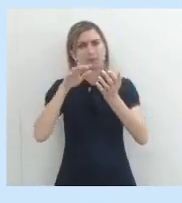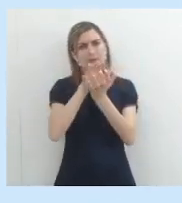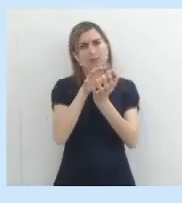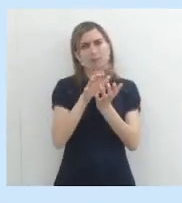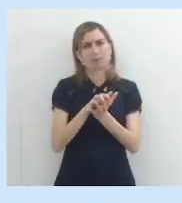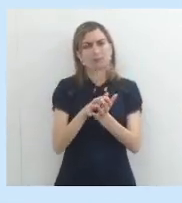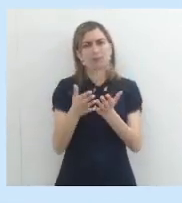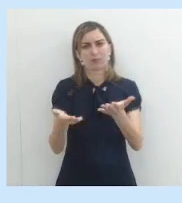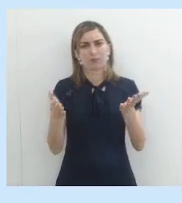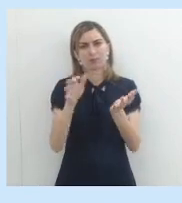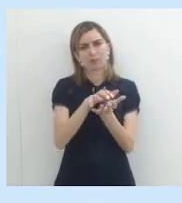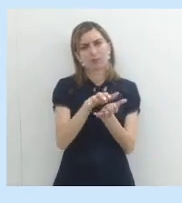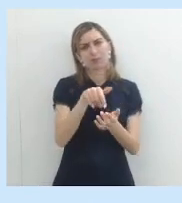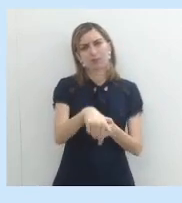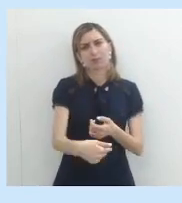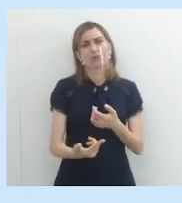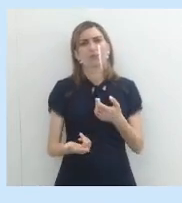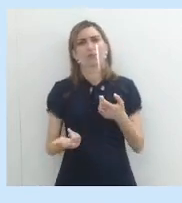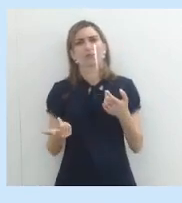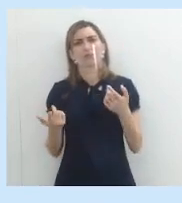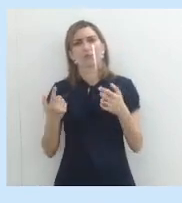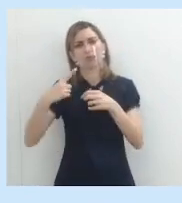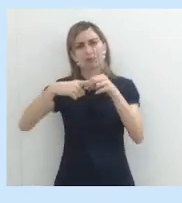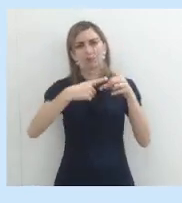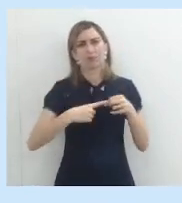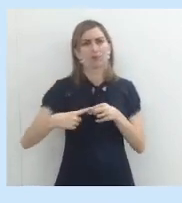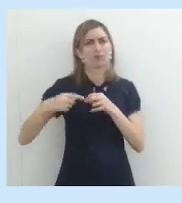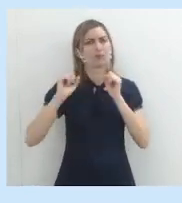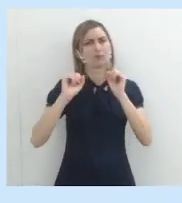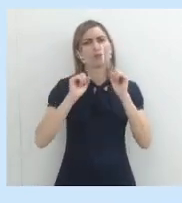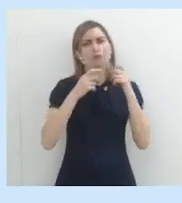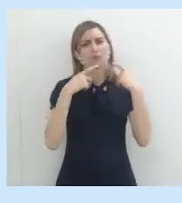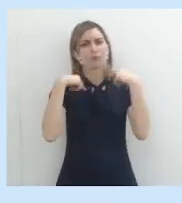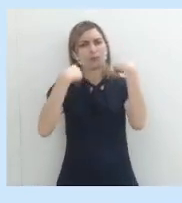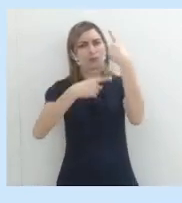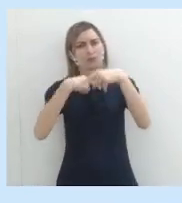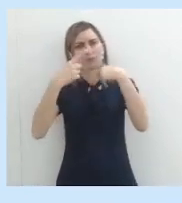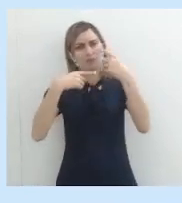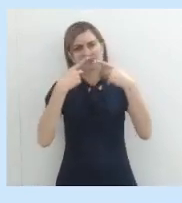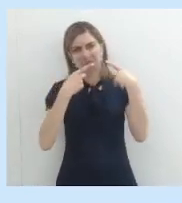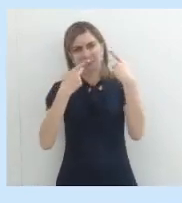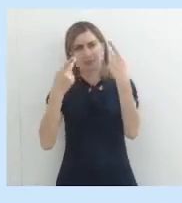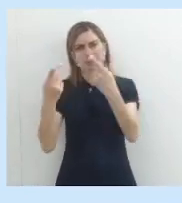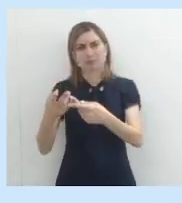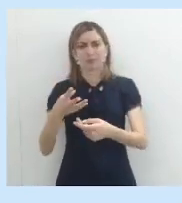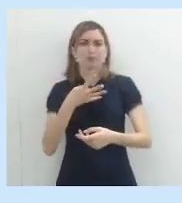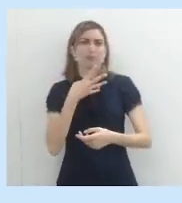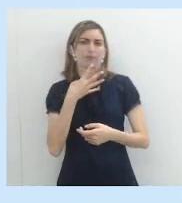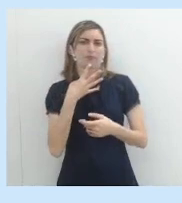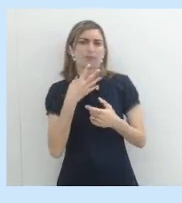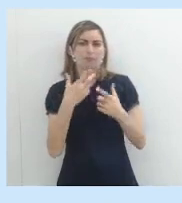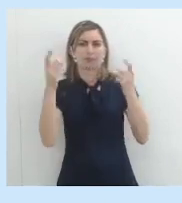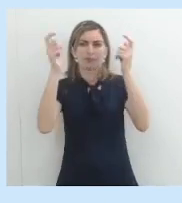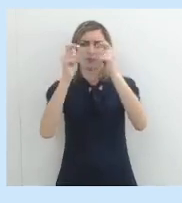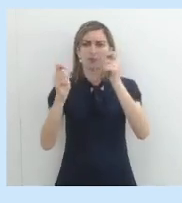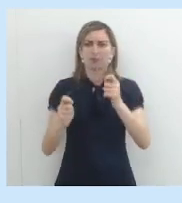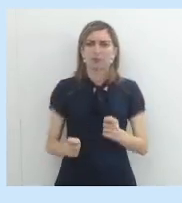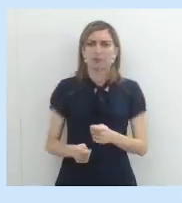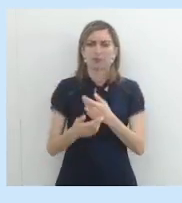Pernambuco, né, no Recife e nos interiores, que vocês podem depois visitá-los e conhecer grandes obras de arte, né,